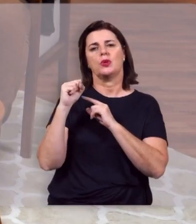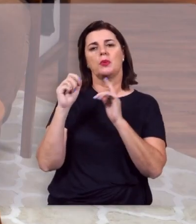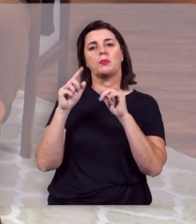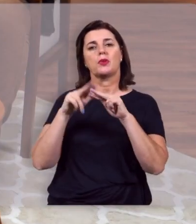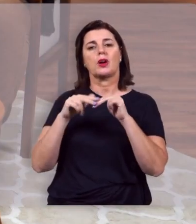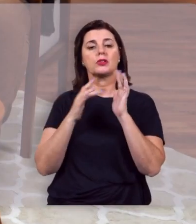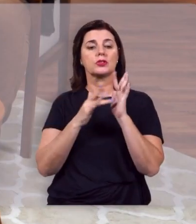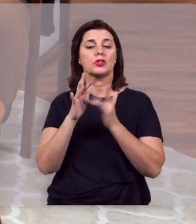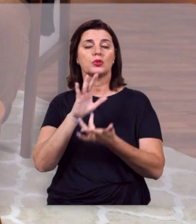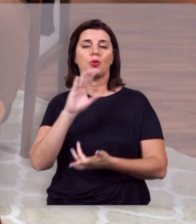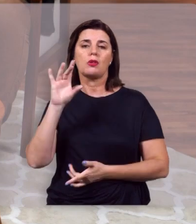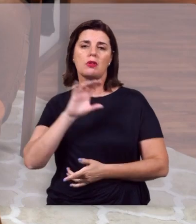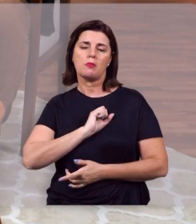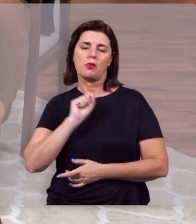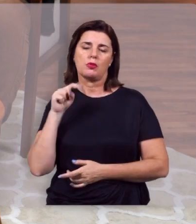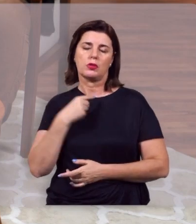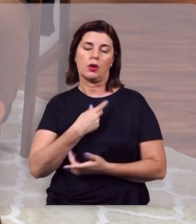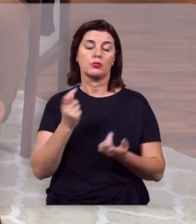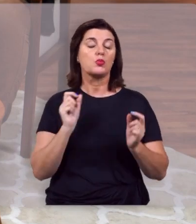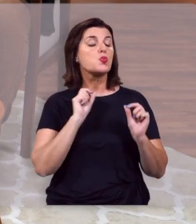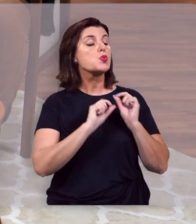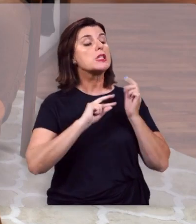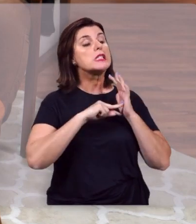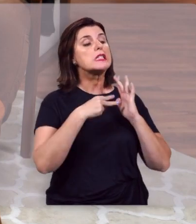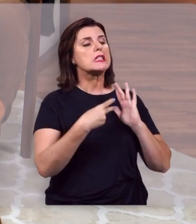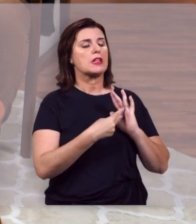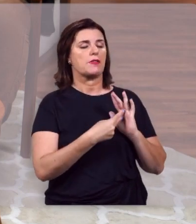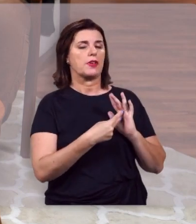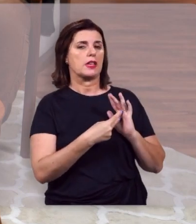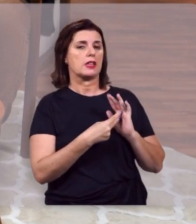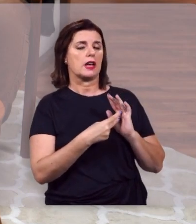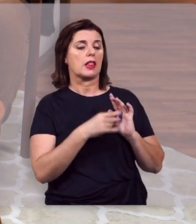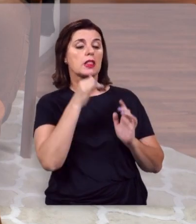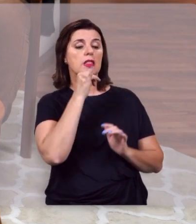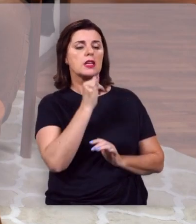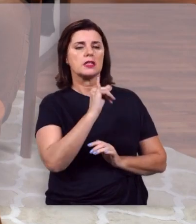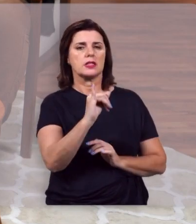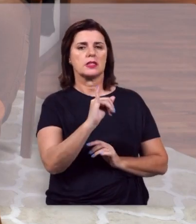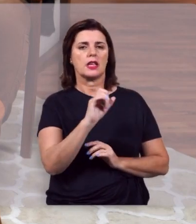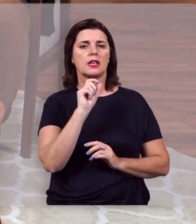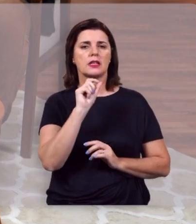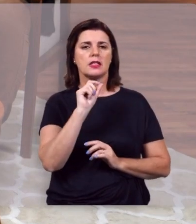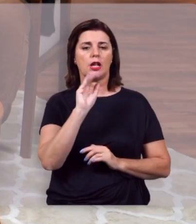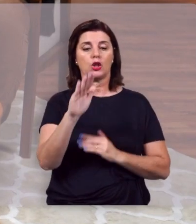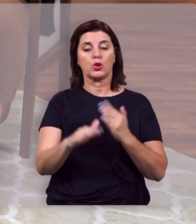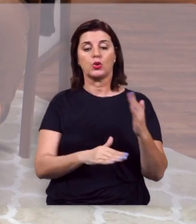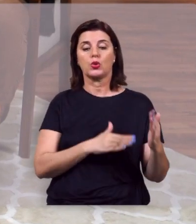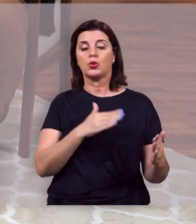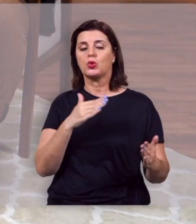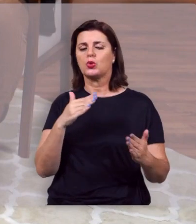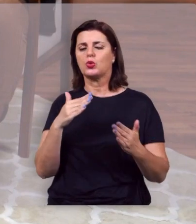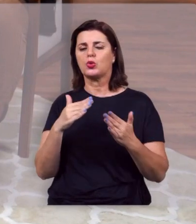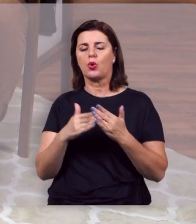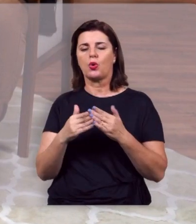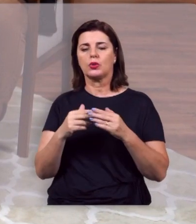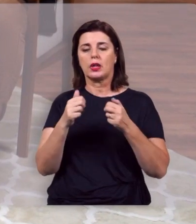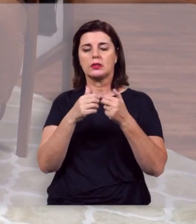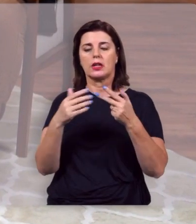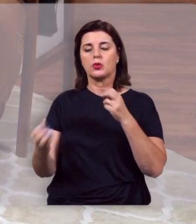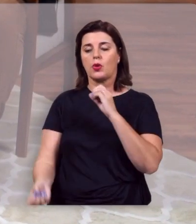somos amados, pastor Rodrigo. O que significa, pastor Roster, dizer que todas as coisas,